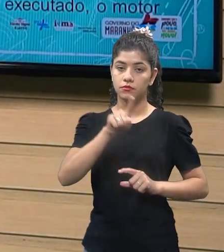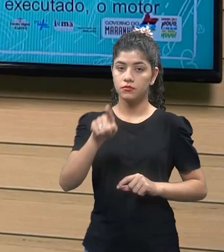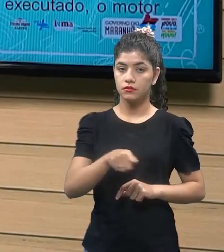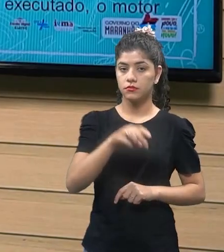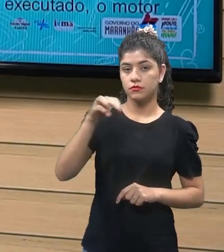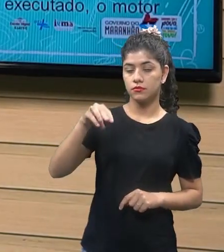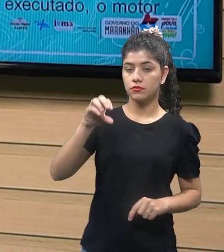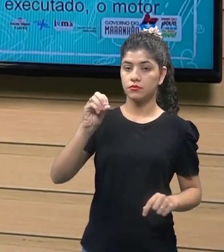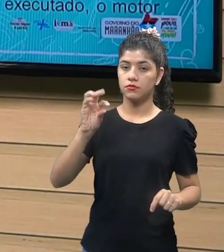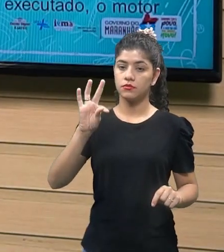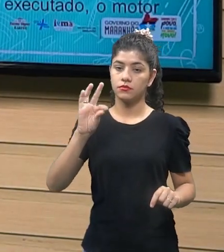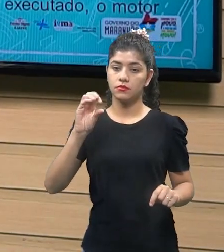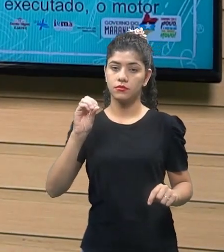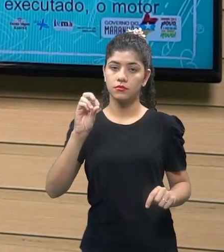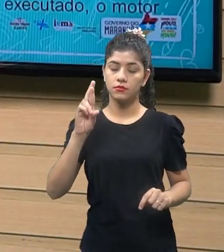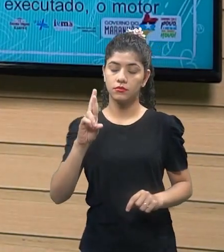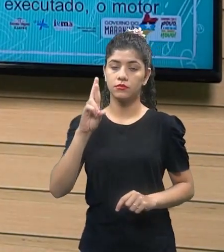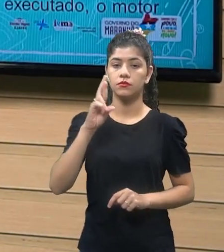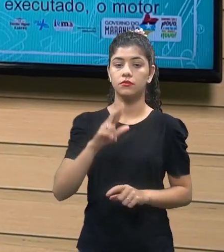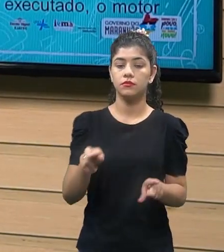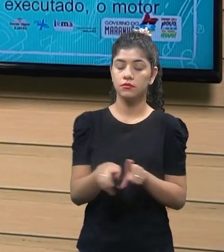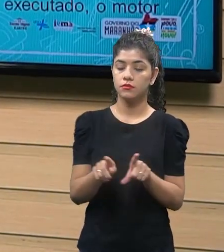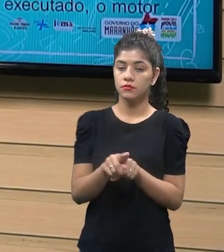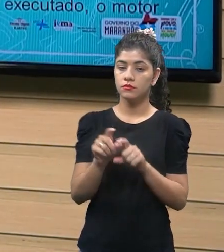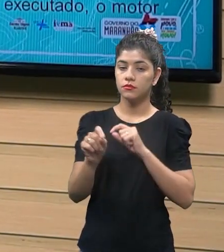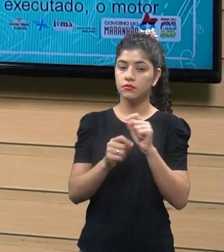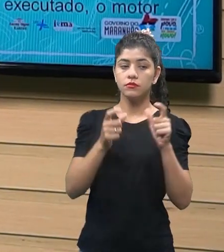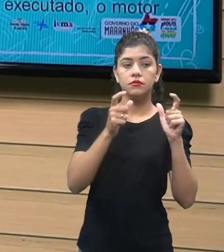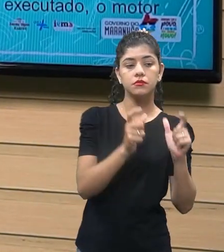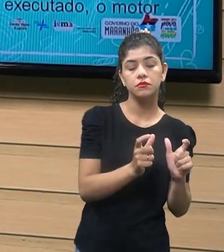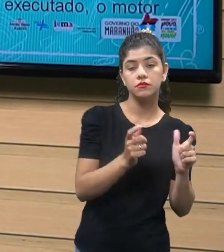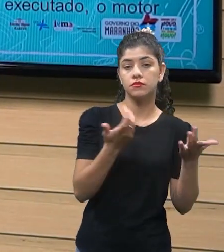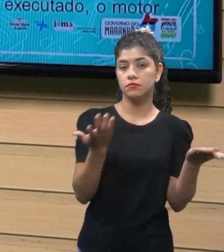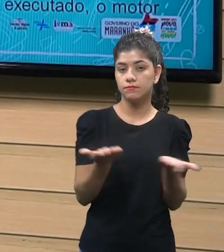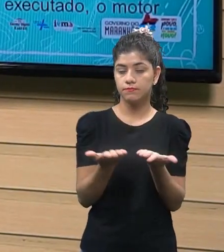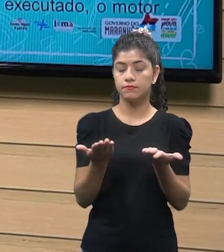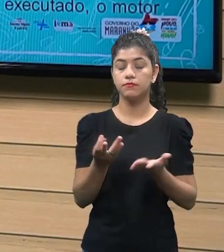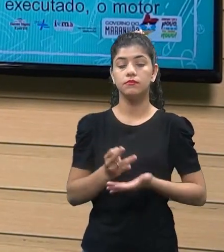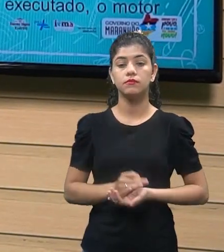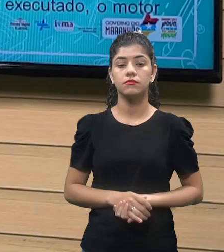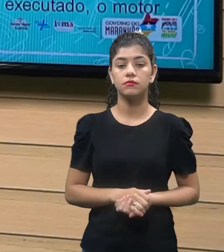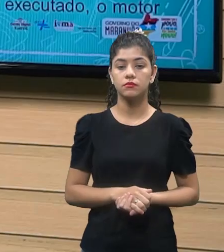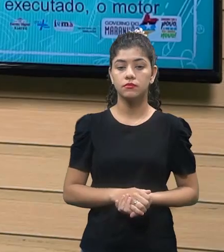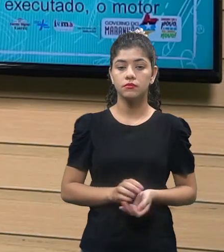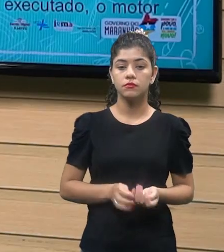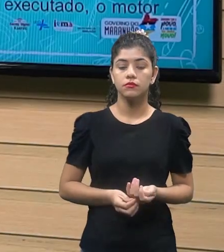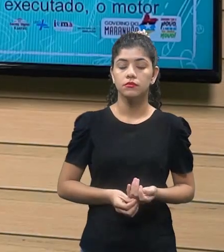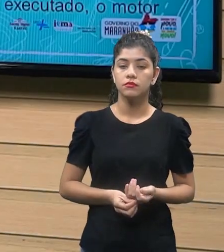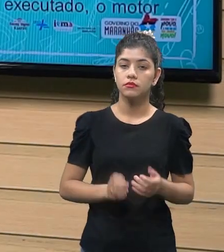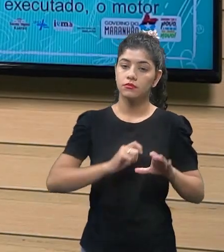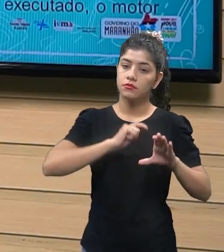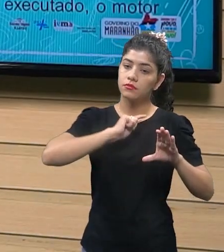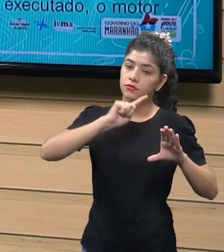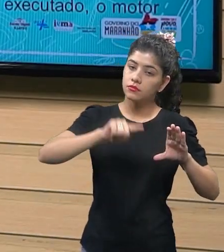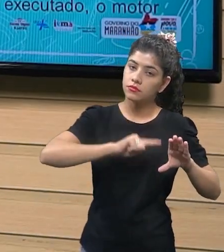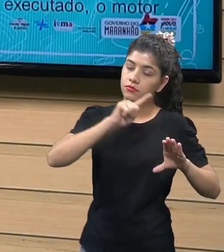de rotação é a posição em que ele vai estar, a chavezinha lá, vai estar, para que ele funcione e execute a